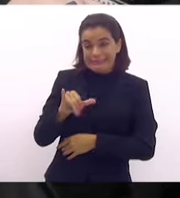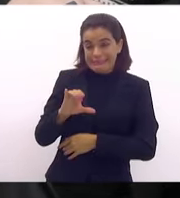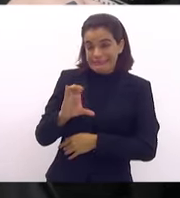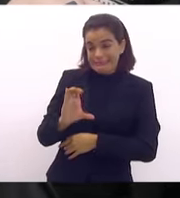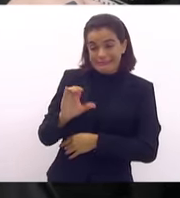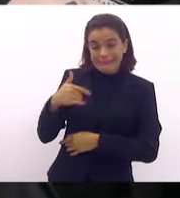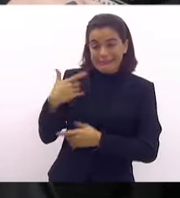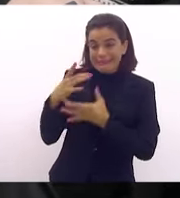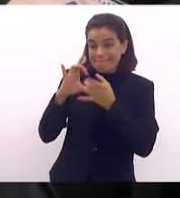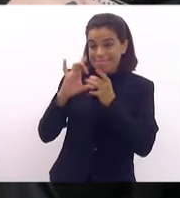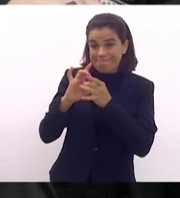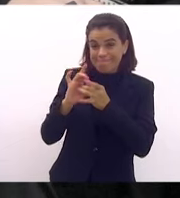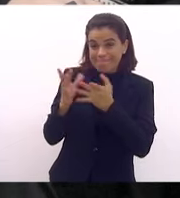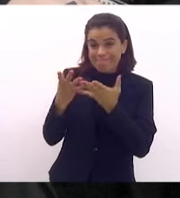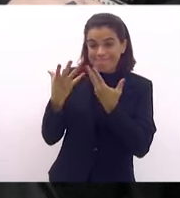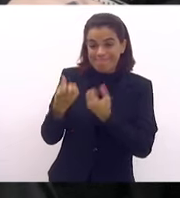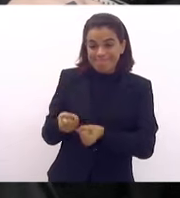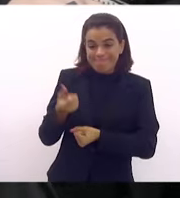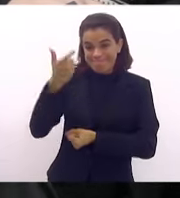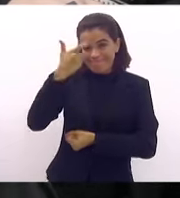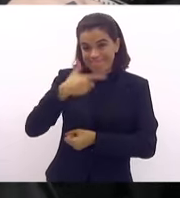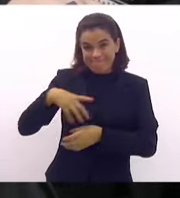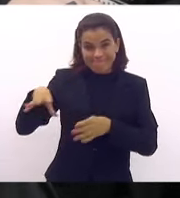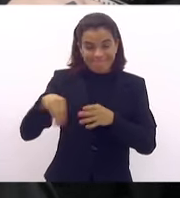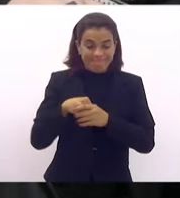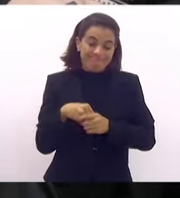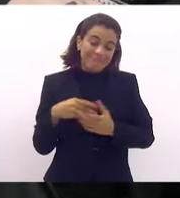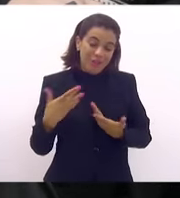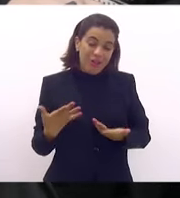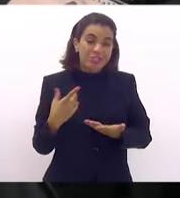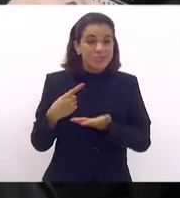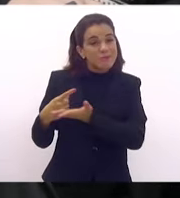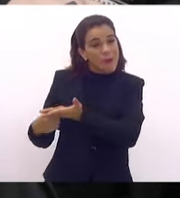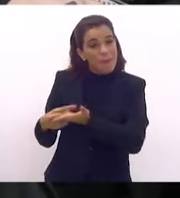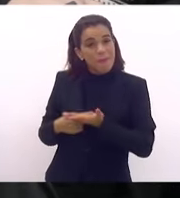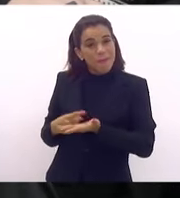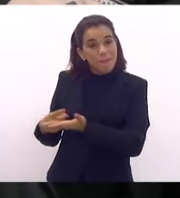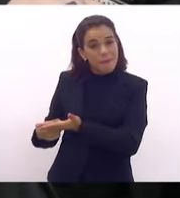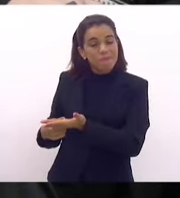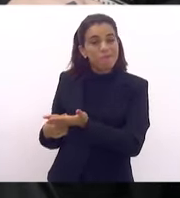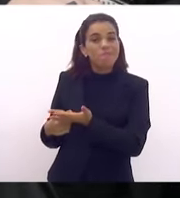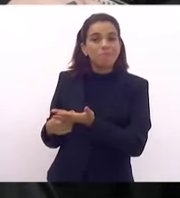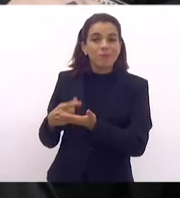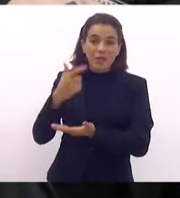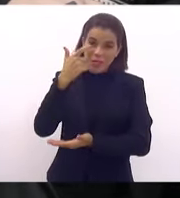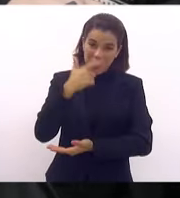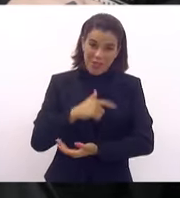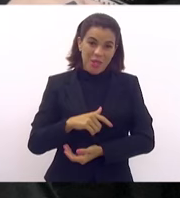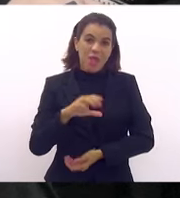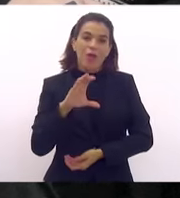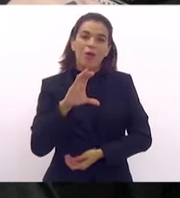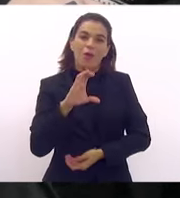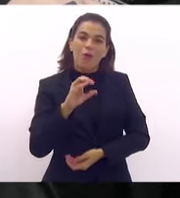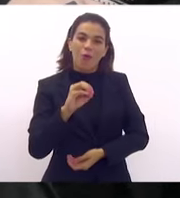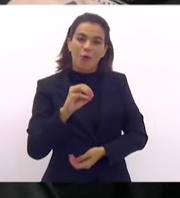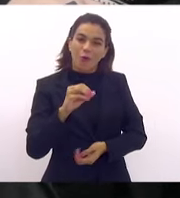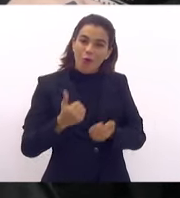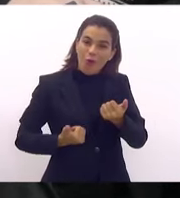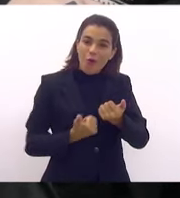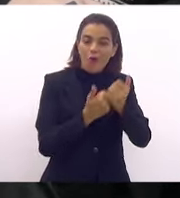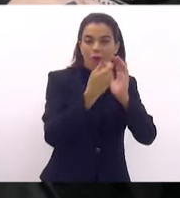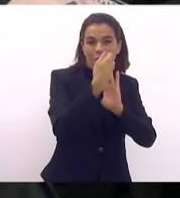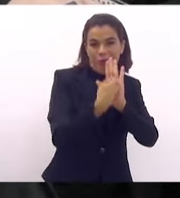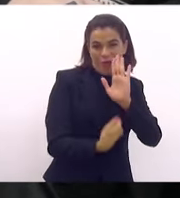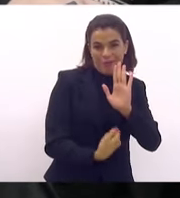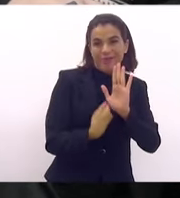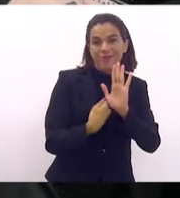Ajudei a relatar a parte do projeto e a gente fechou esse acordo, então, de que eu fosse coautor depois que o projeto